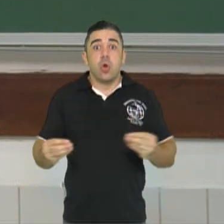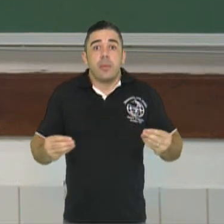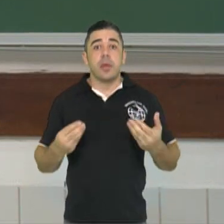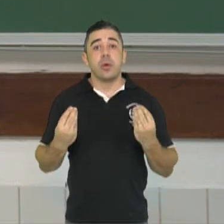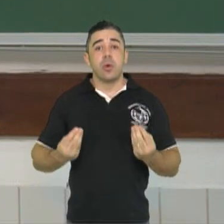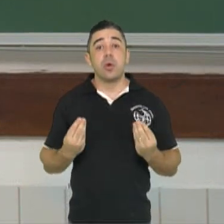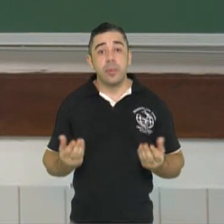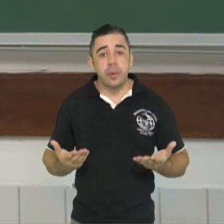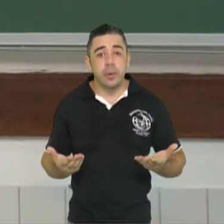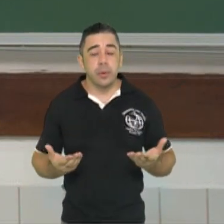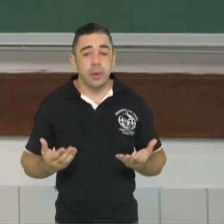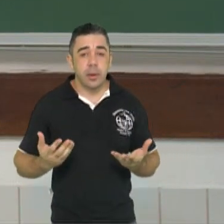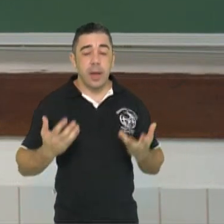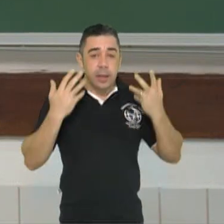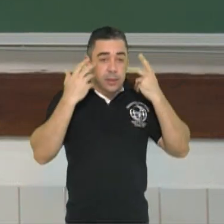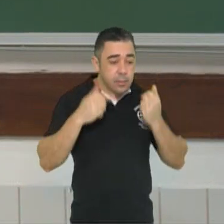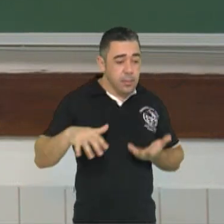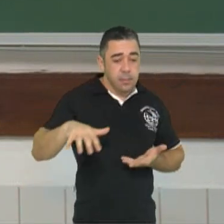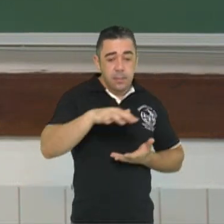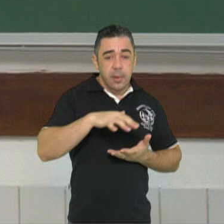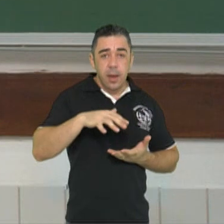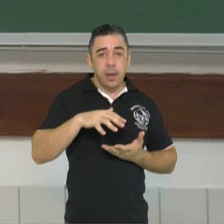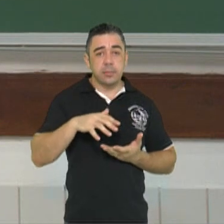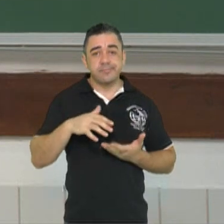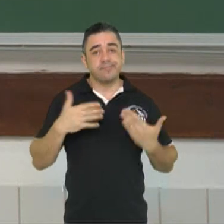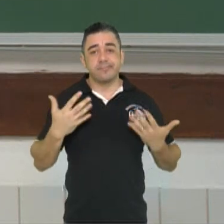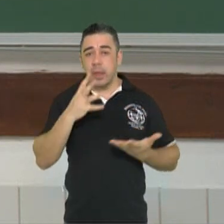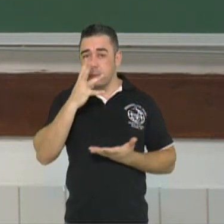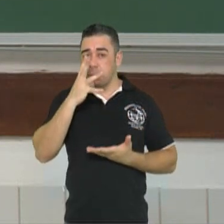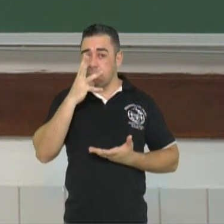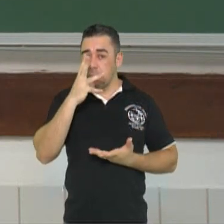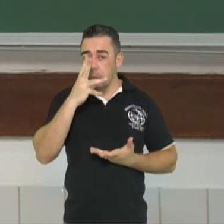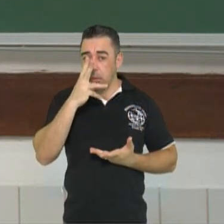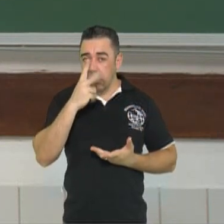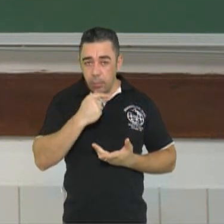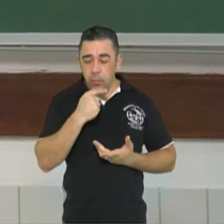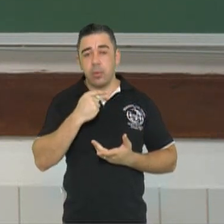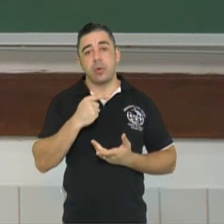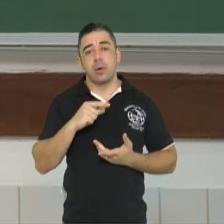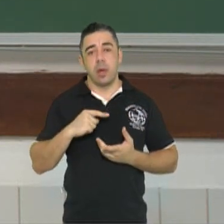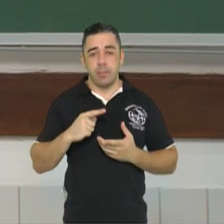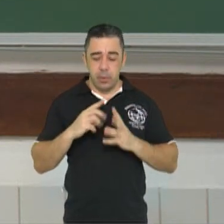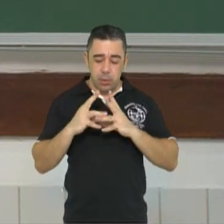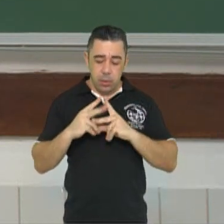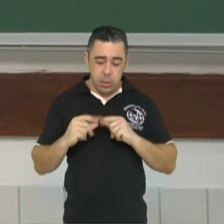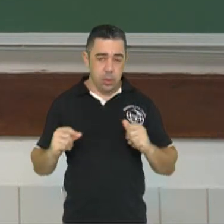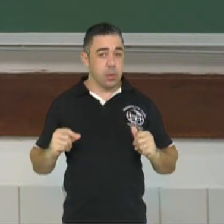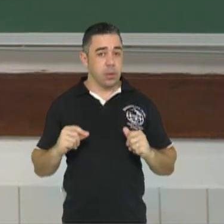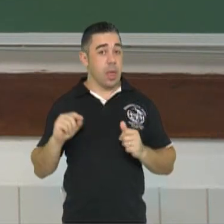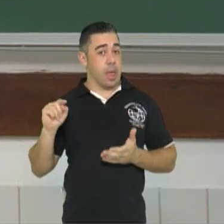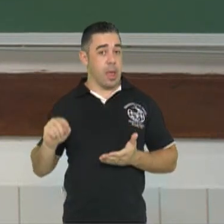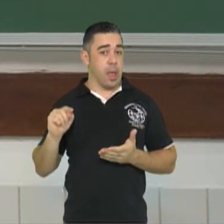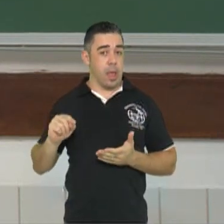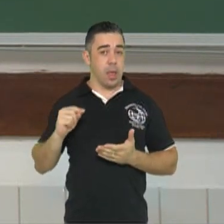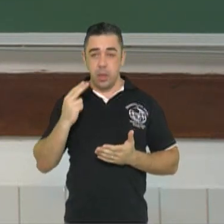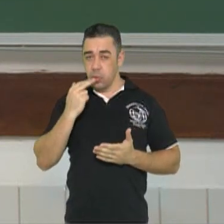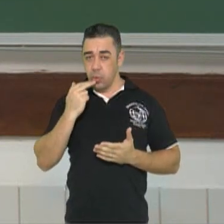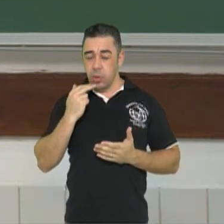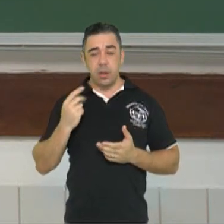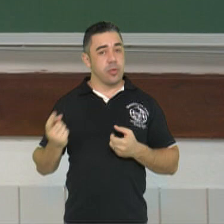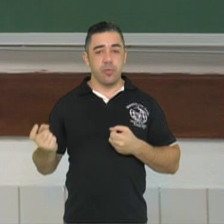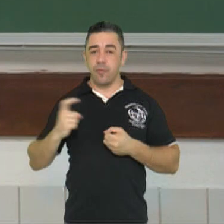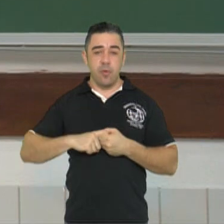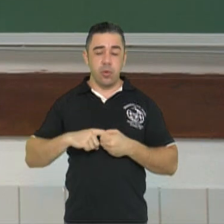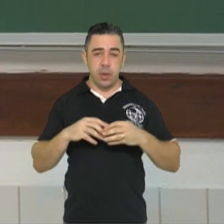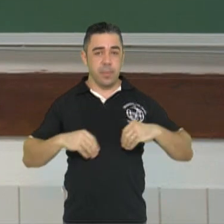organismos, os animais e plantas que morrerem na região vão demorar mais tempo para serem decompostos. E outra, esse nutriente não vai voltar de forma mais